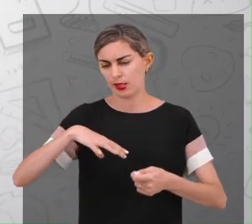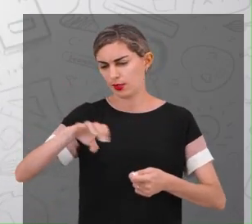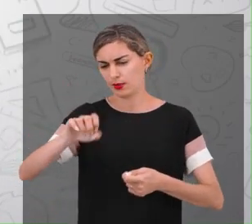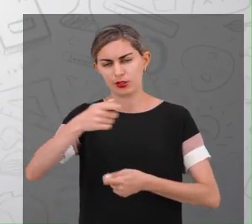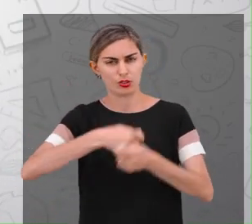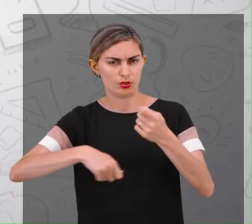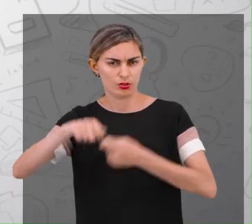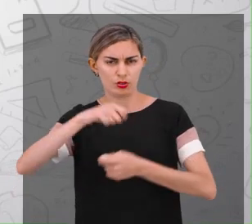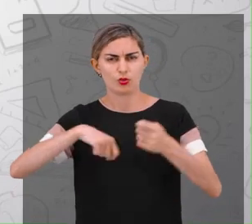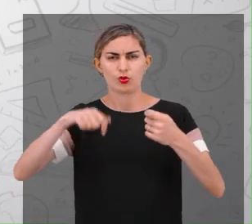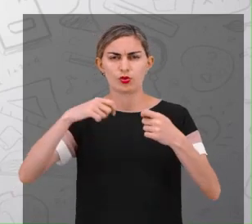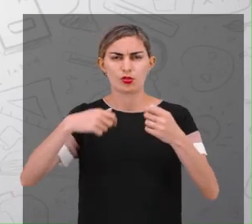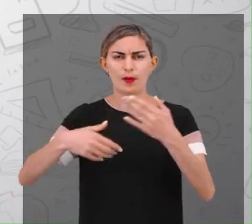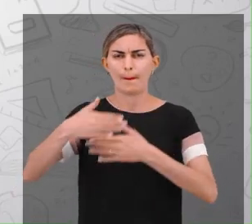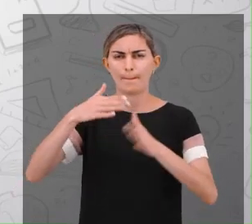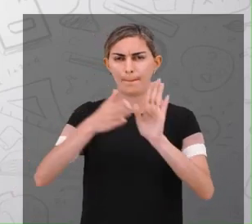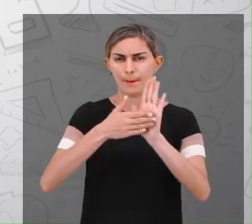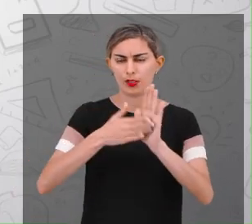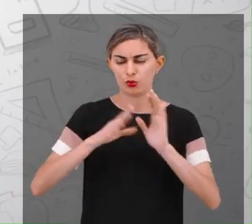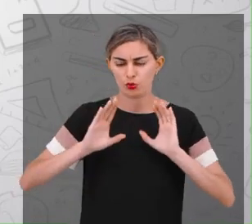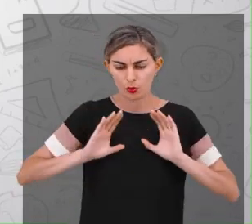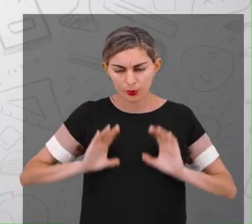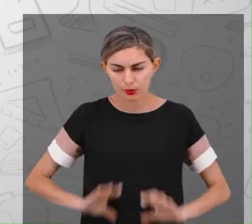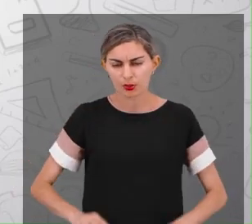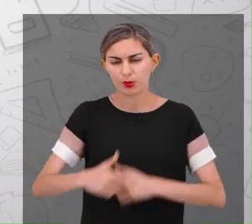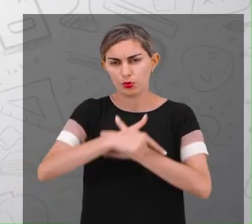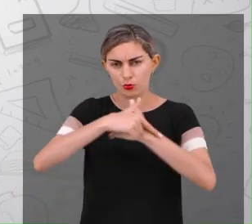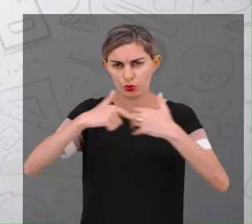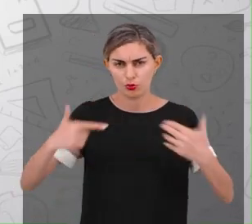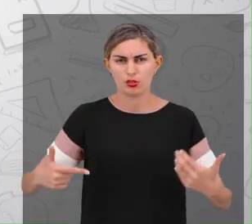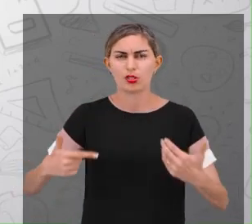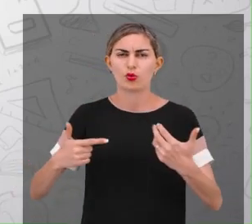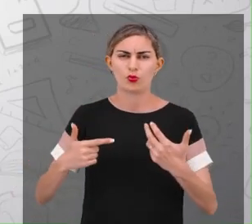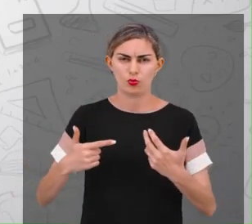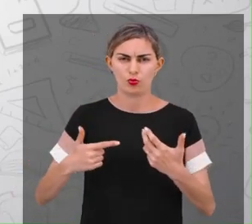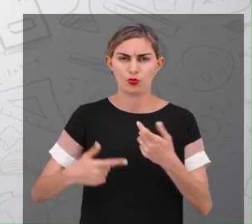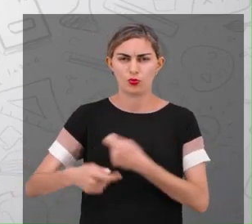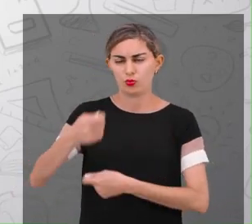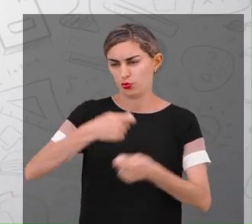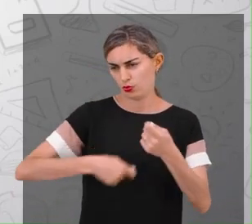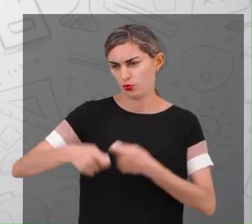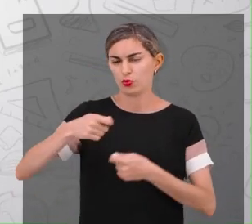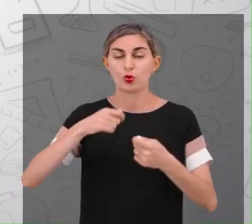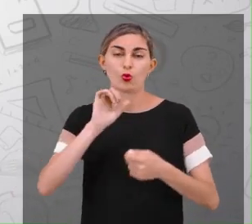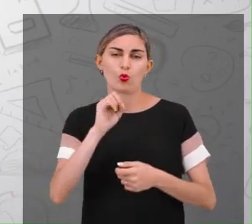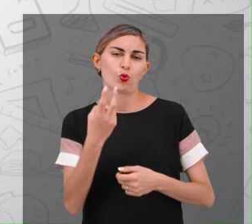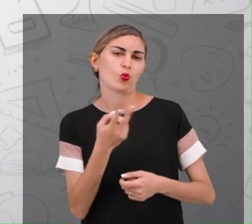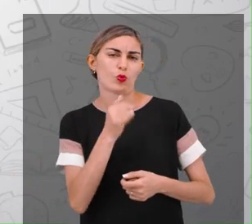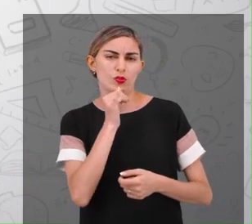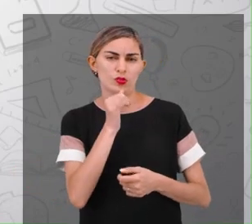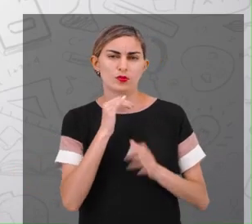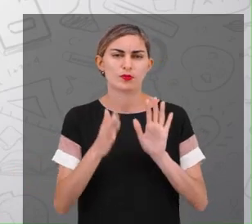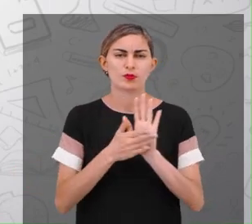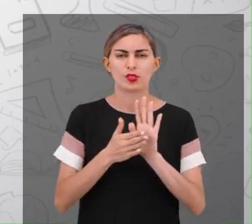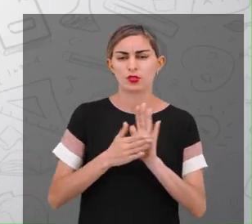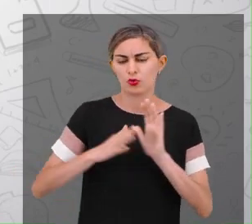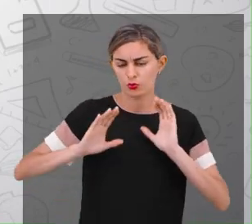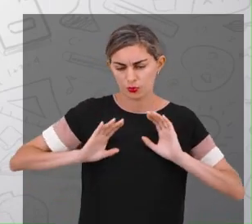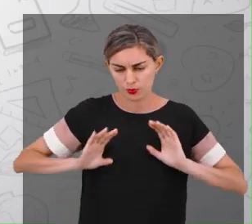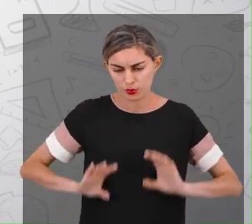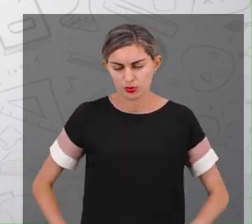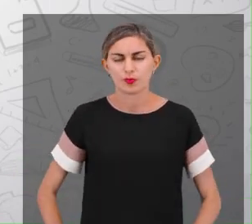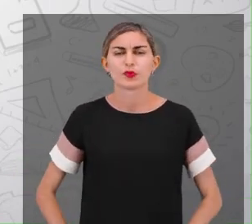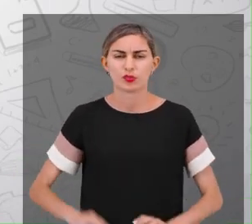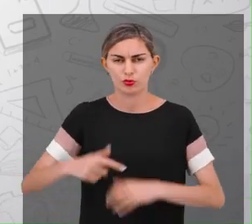nos negócios envolve a aplicação de padrões de comportamento moral em situações que envolvam transações. Ou seja, com padrões de